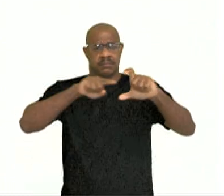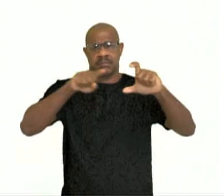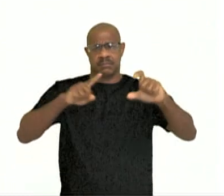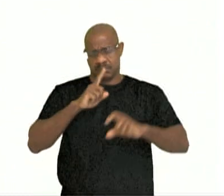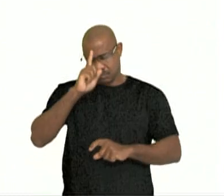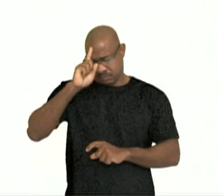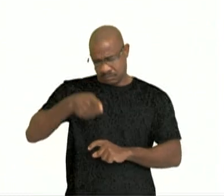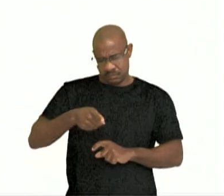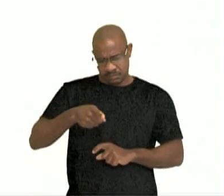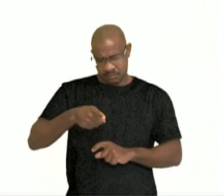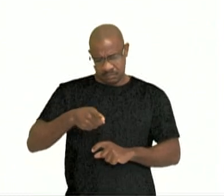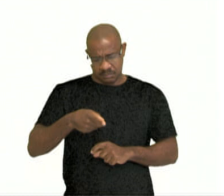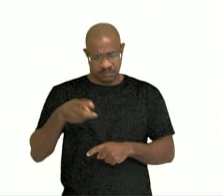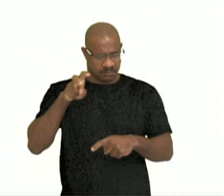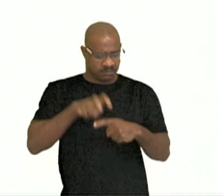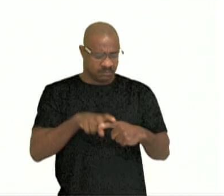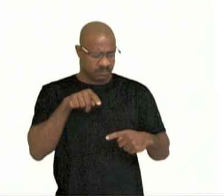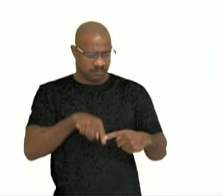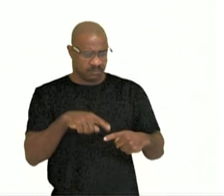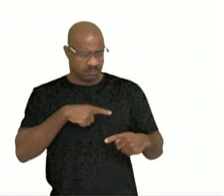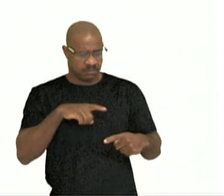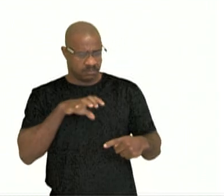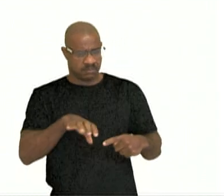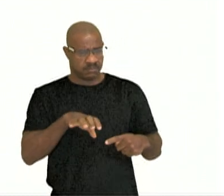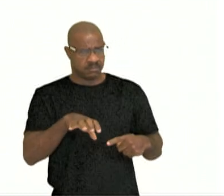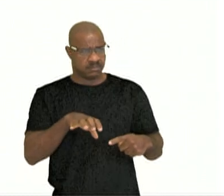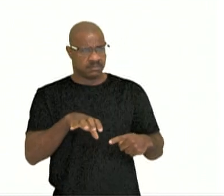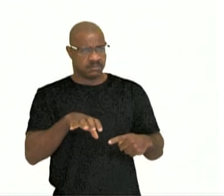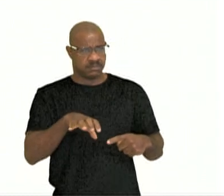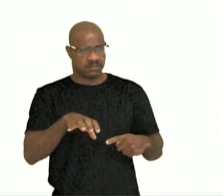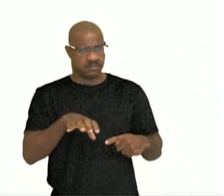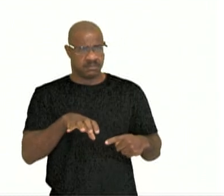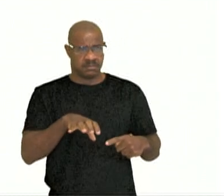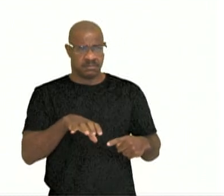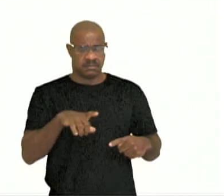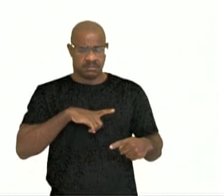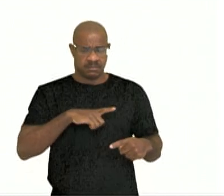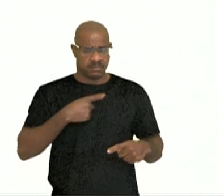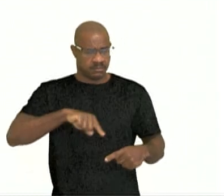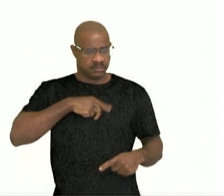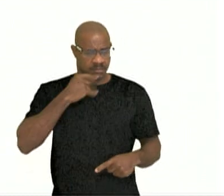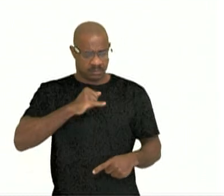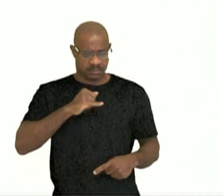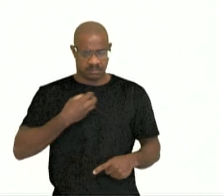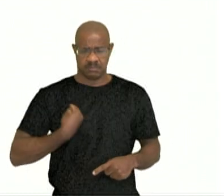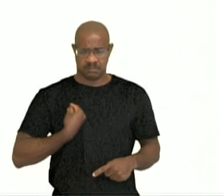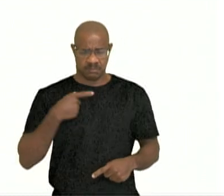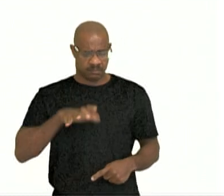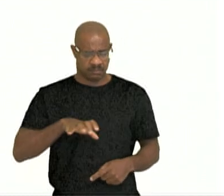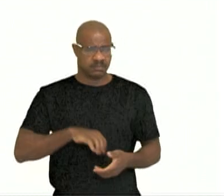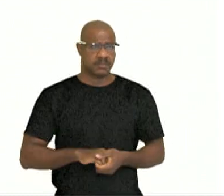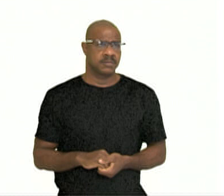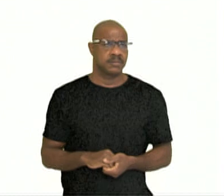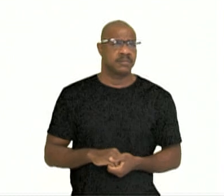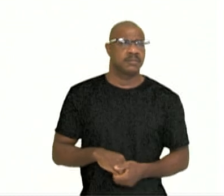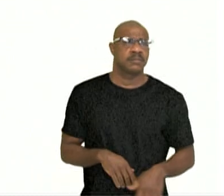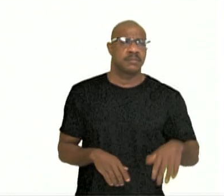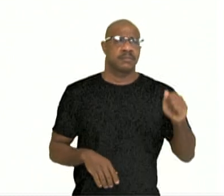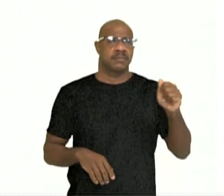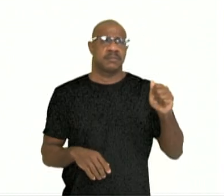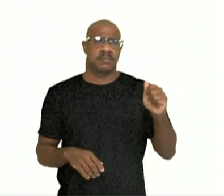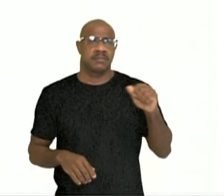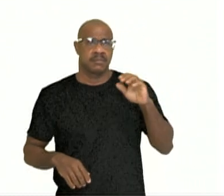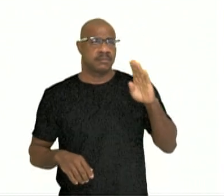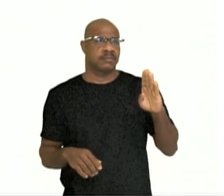Mandai meter a cadeira, que assim passou o vosso pai? Vamos refletir um pouquinho? A letra B. O anjo